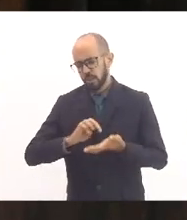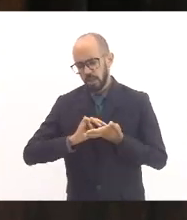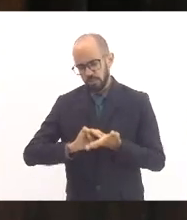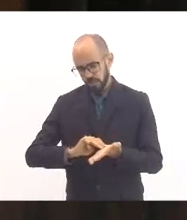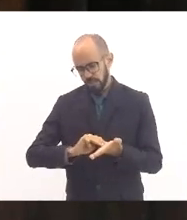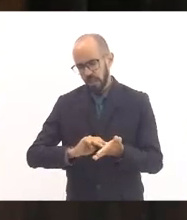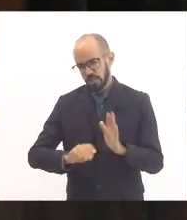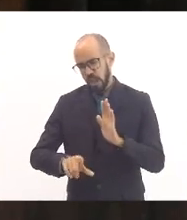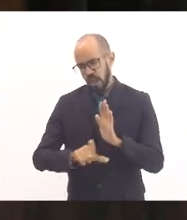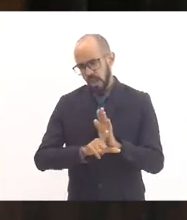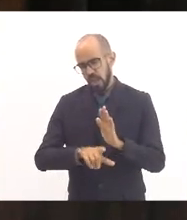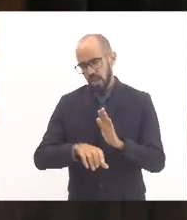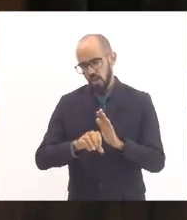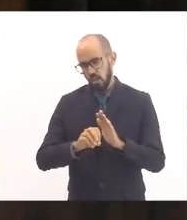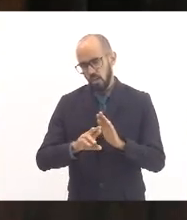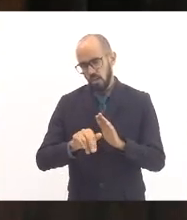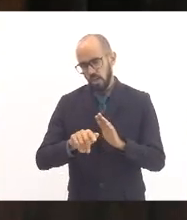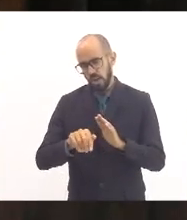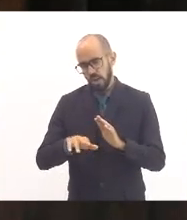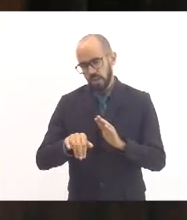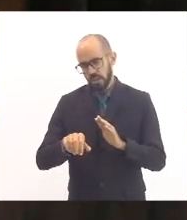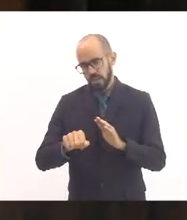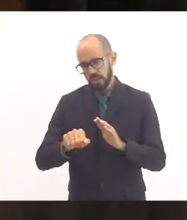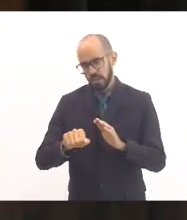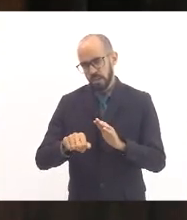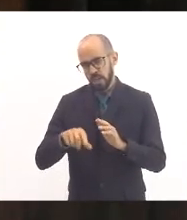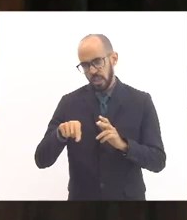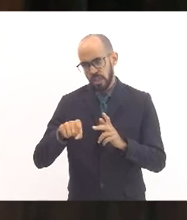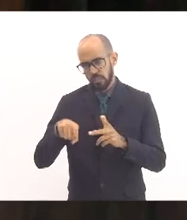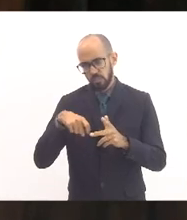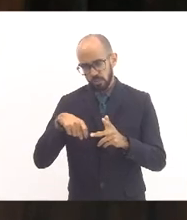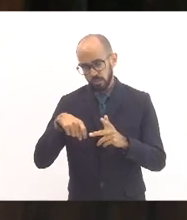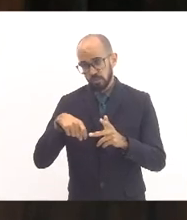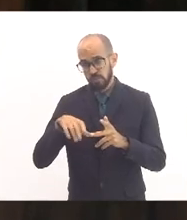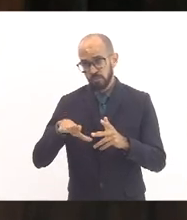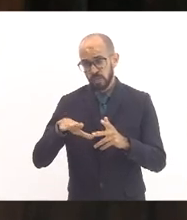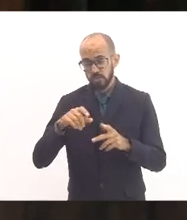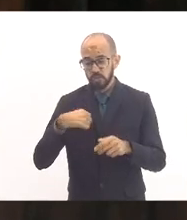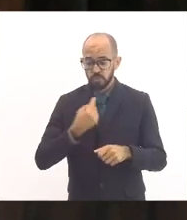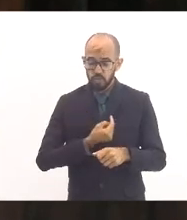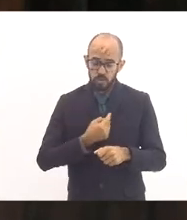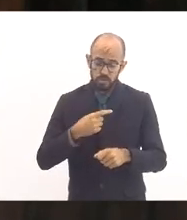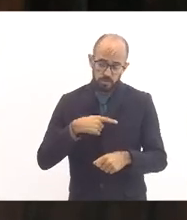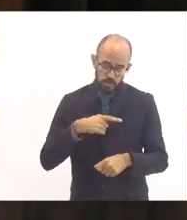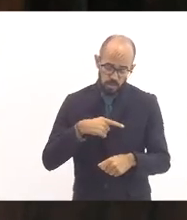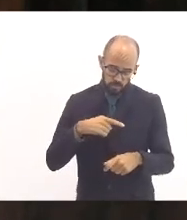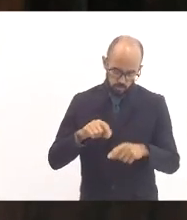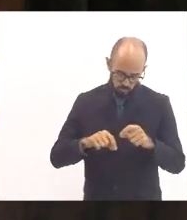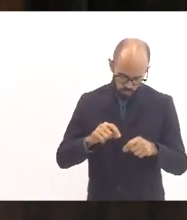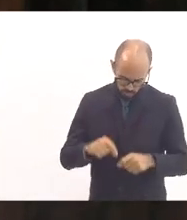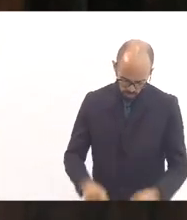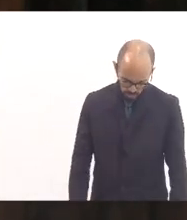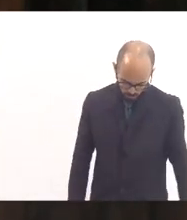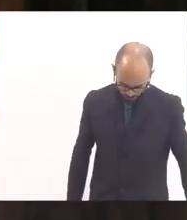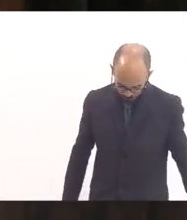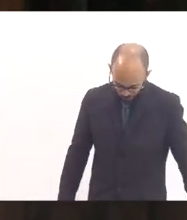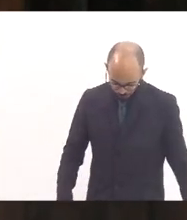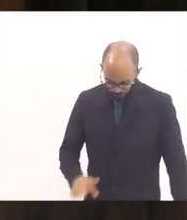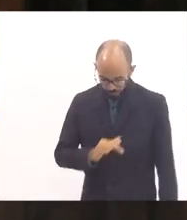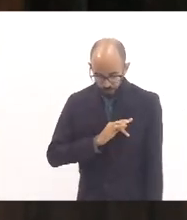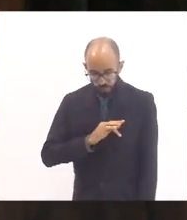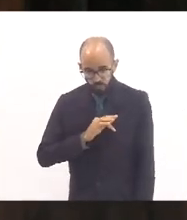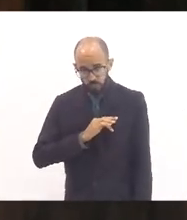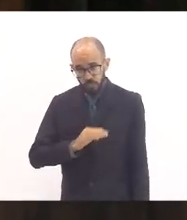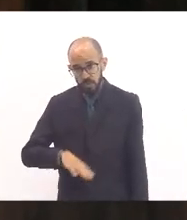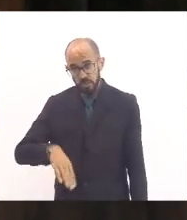de lei orgânica é do Poder Executivo mas nós vivemos isso No que diz respeito à polícia militar ao